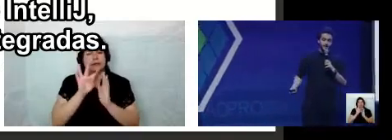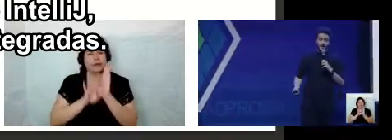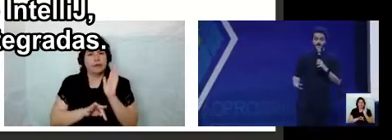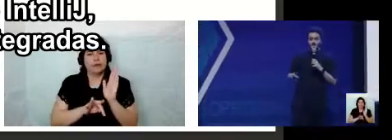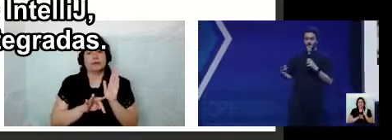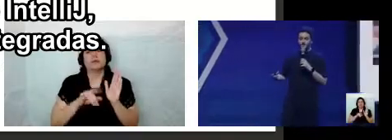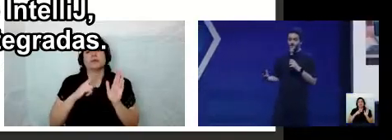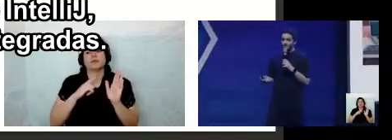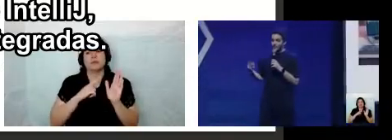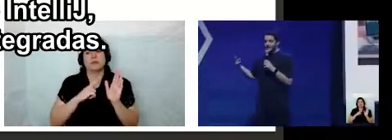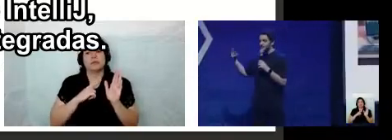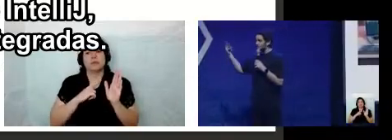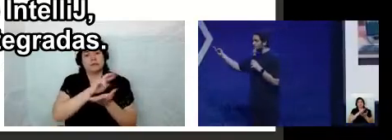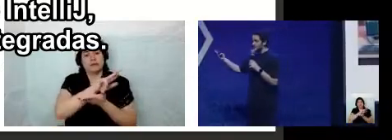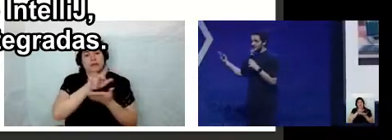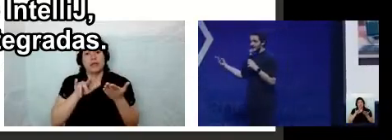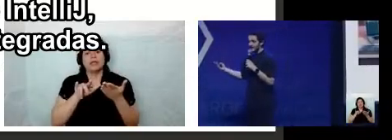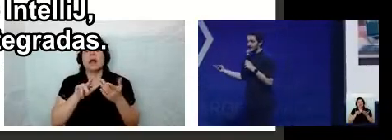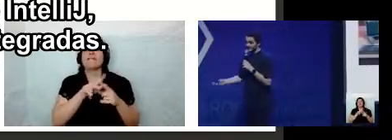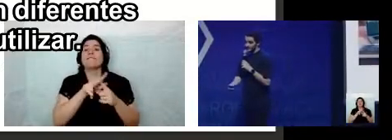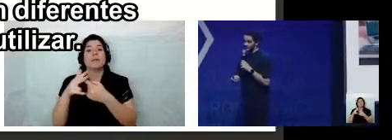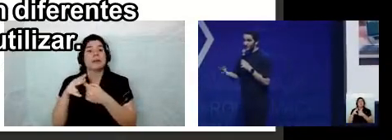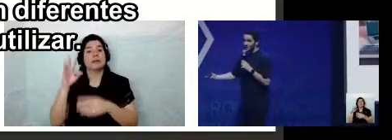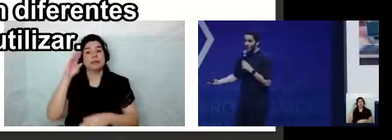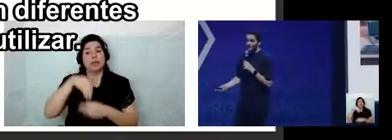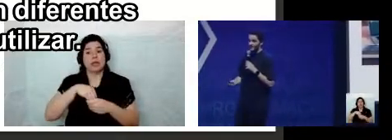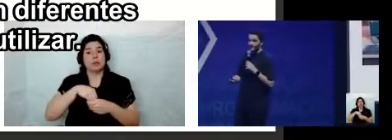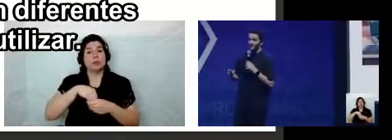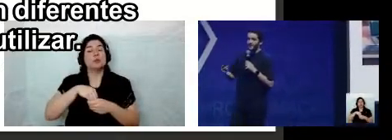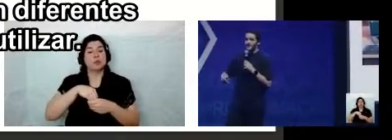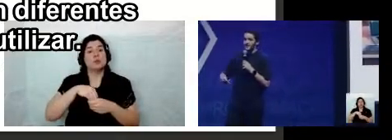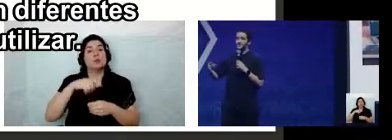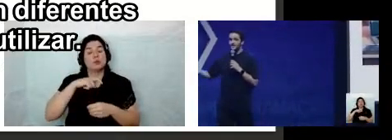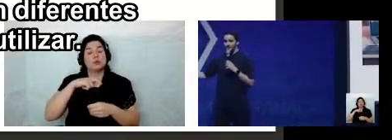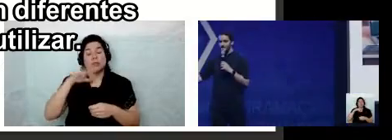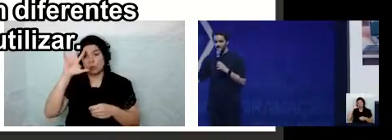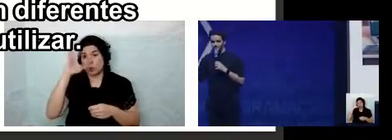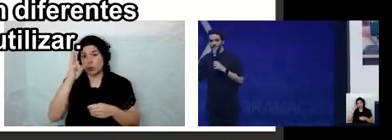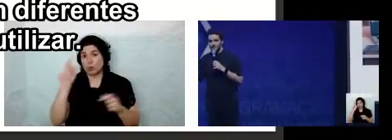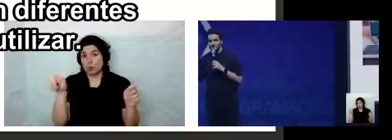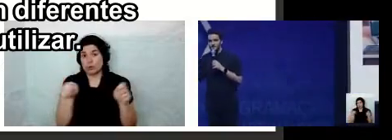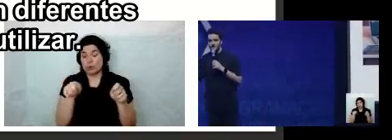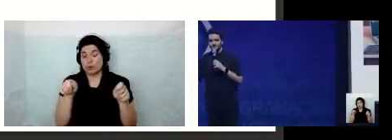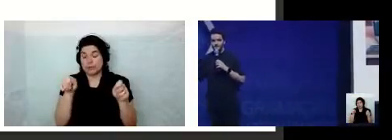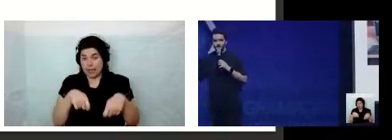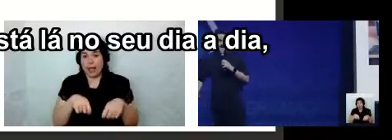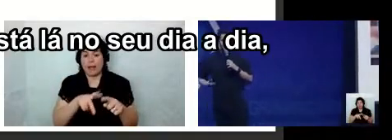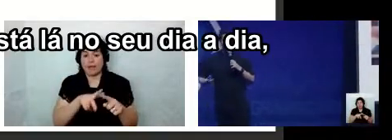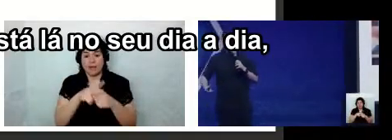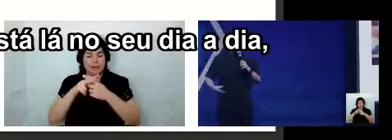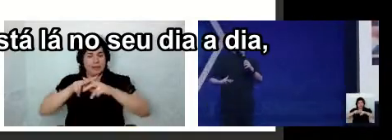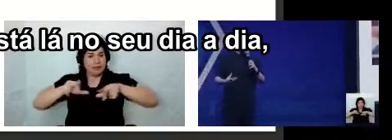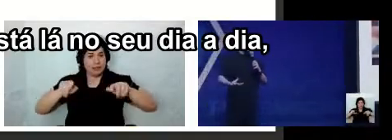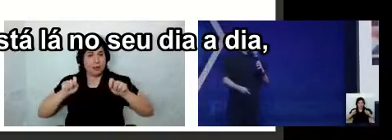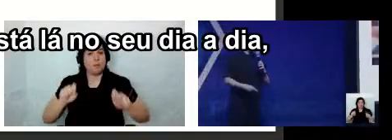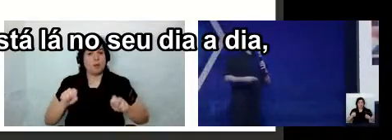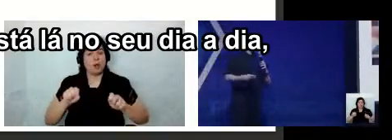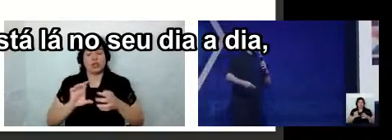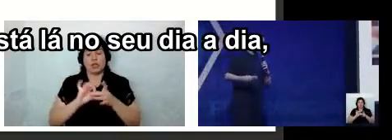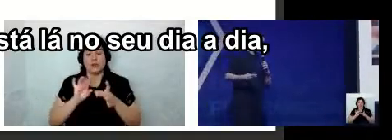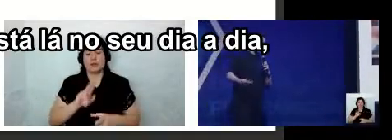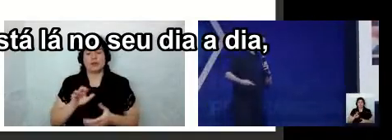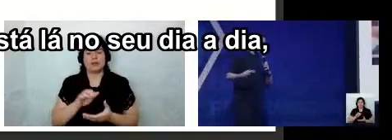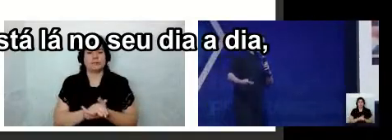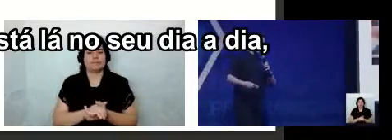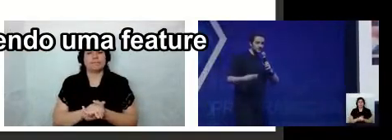o IntelliJ, já vêm com essas soluções integradas. E você não tem só uma, você tem diferentes ferramentas que você pode utilizar. E aí, o cara, o desenvolvedor, então,